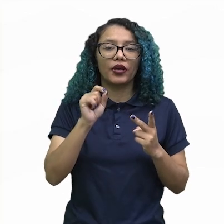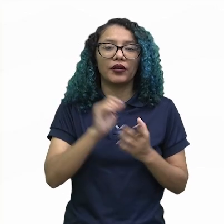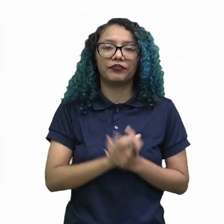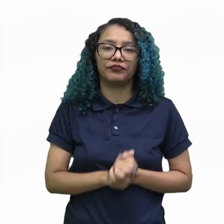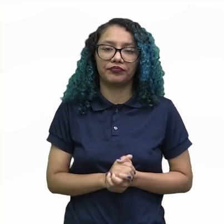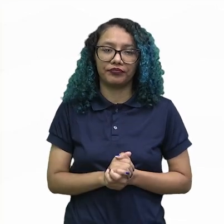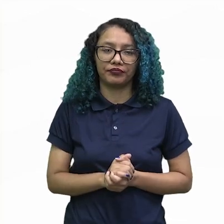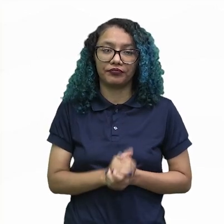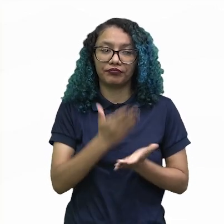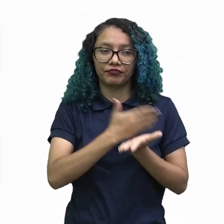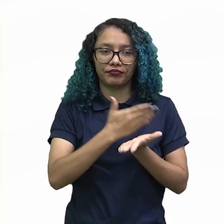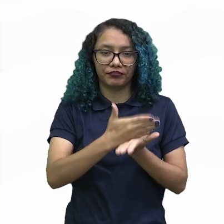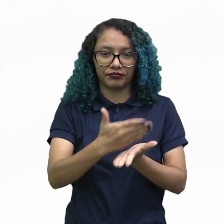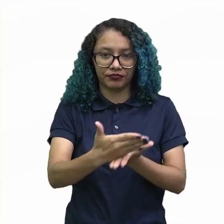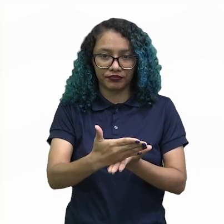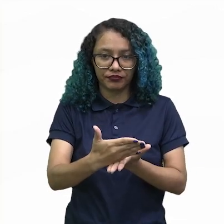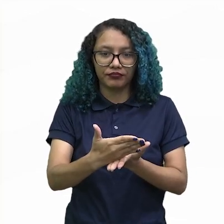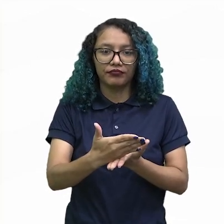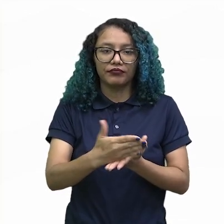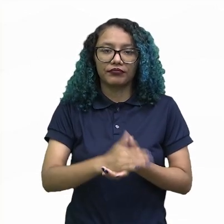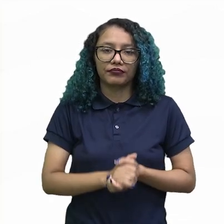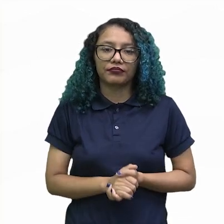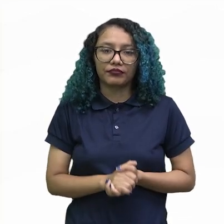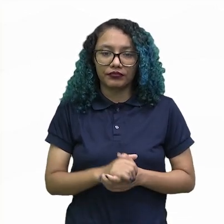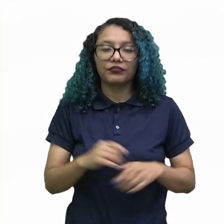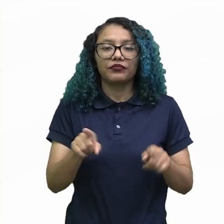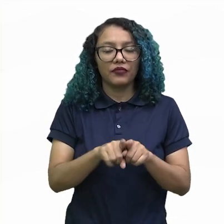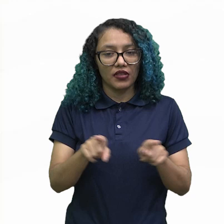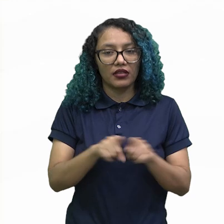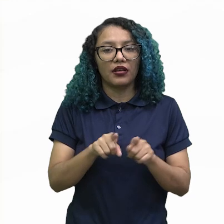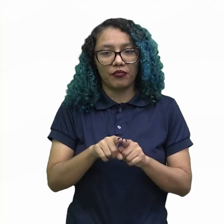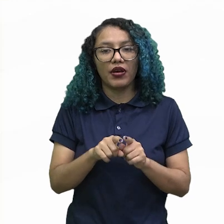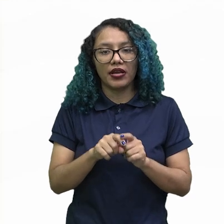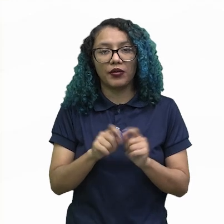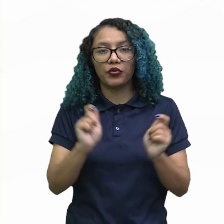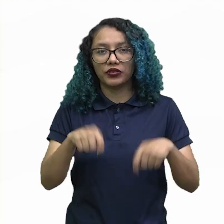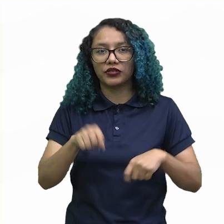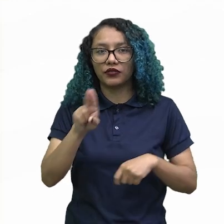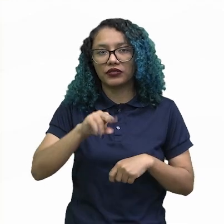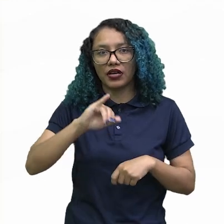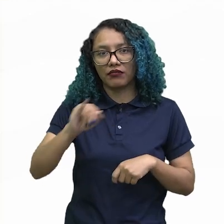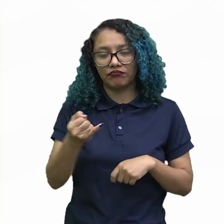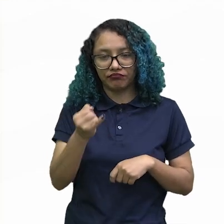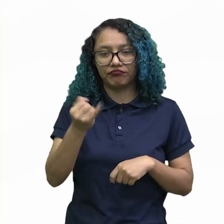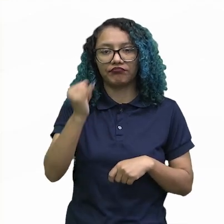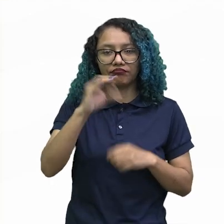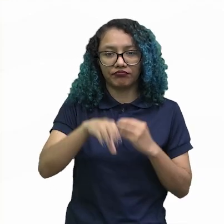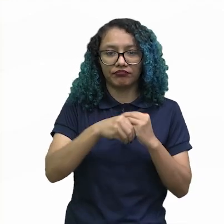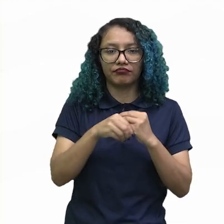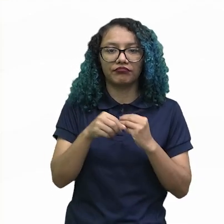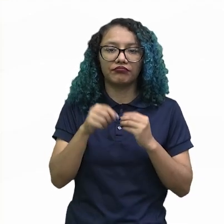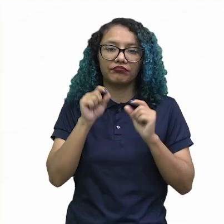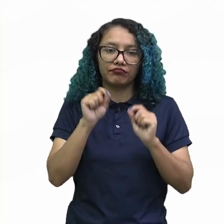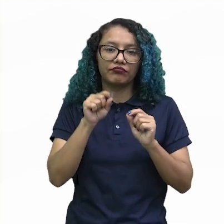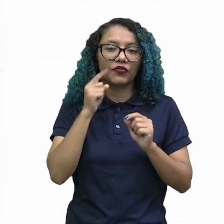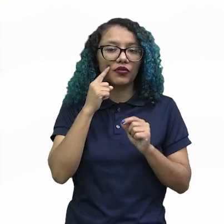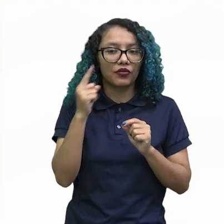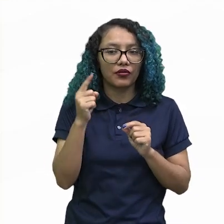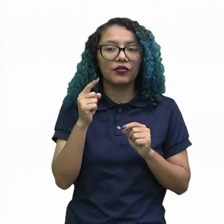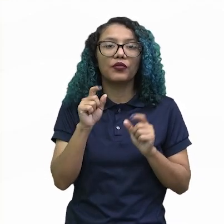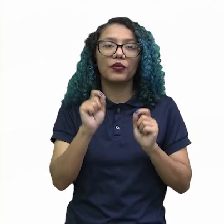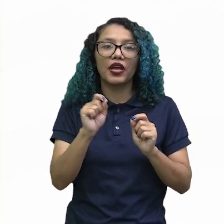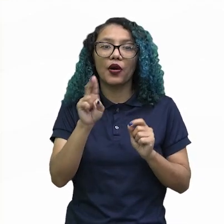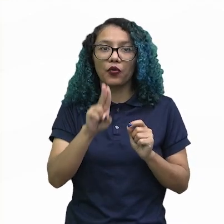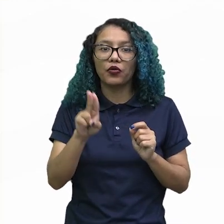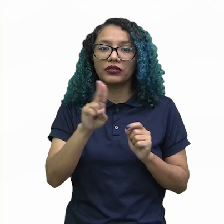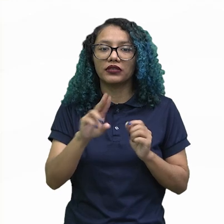o cálculo de juros compostos também incide sobre financiamentos e empréstimos, já que as instituições preferem utilizar o